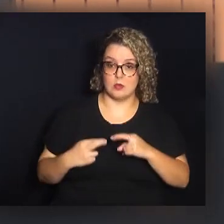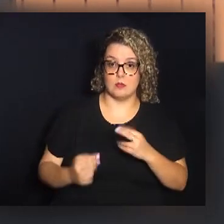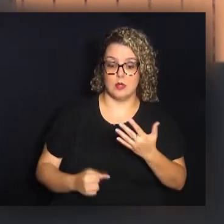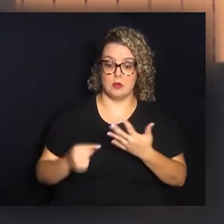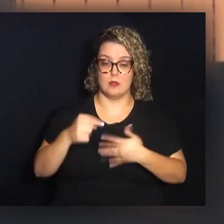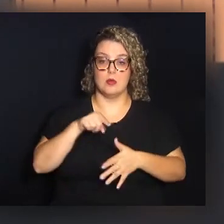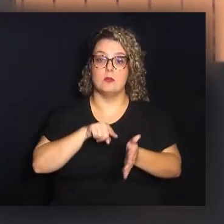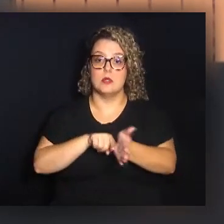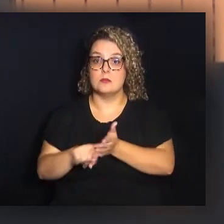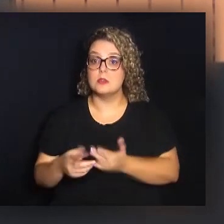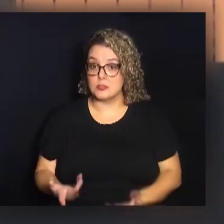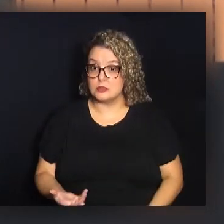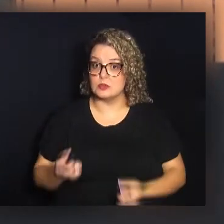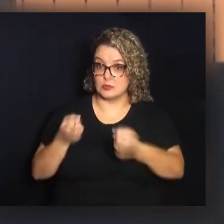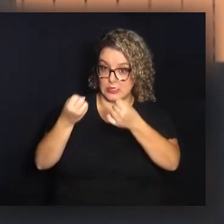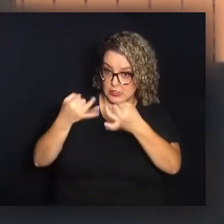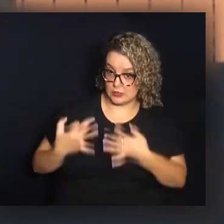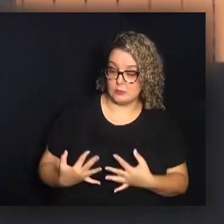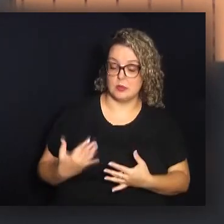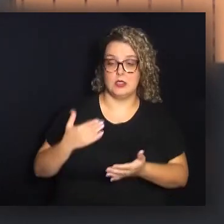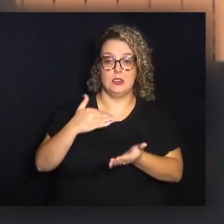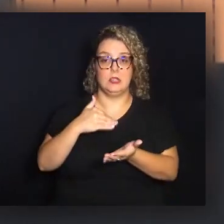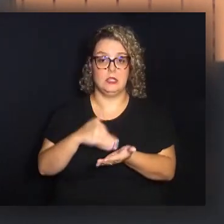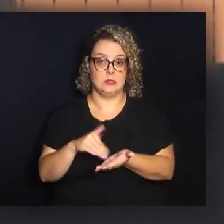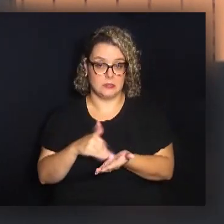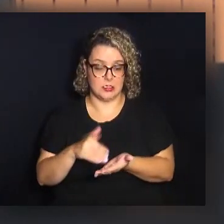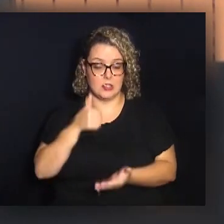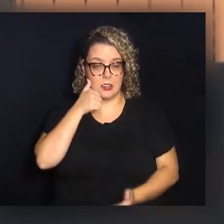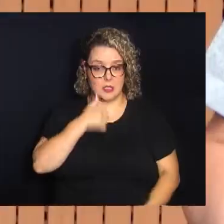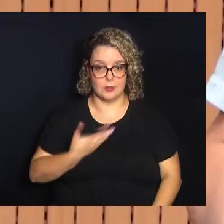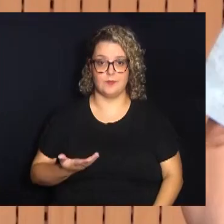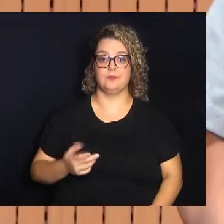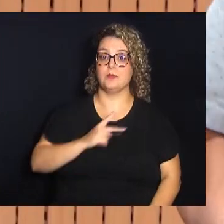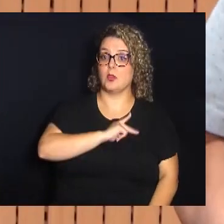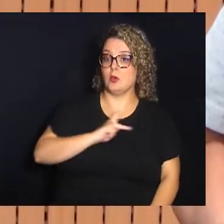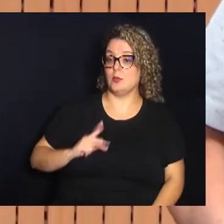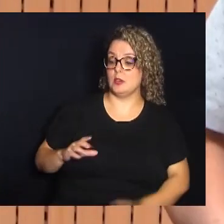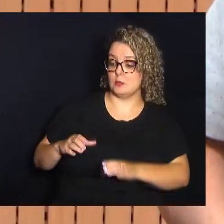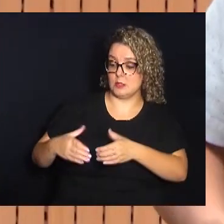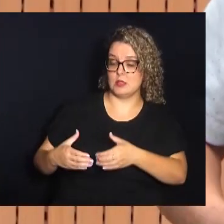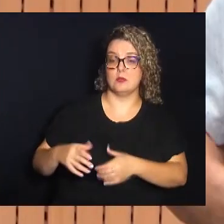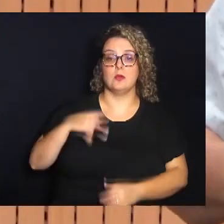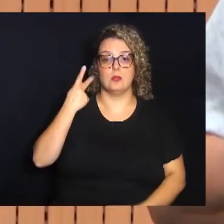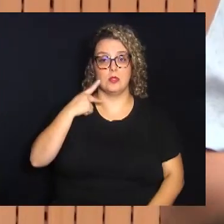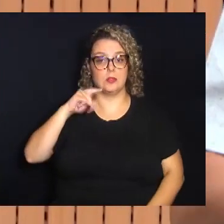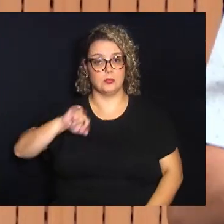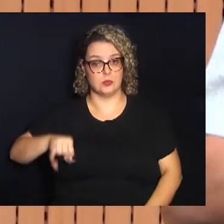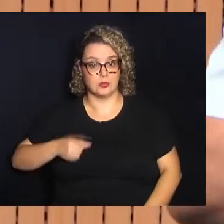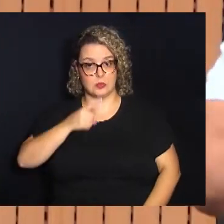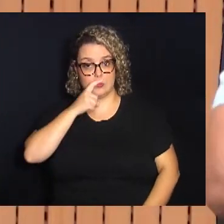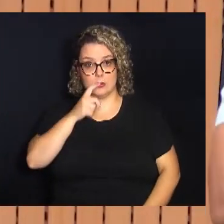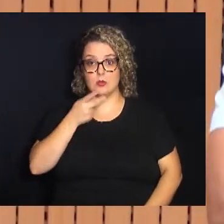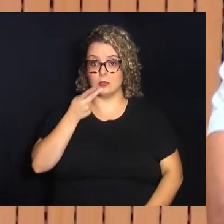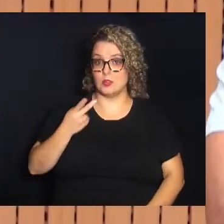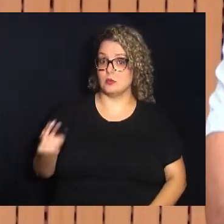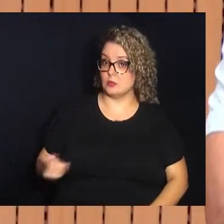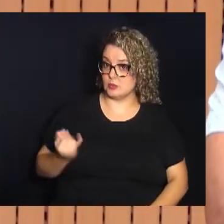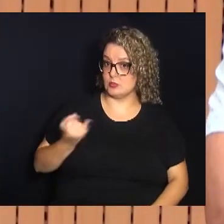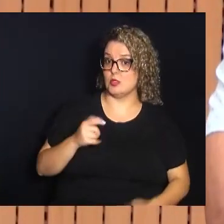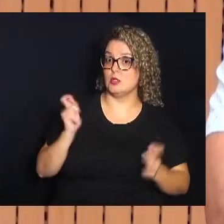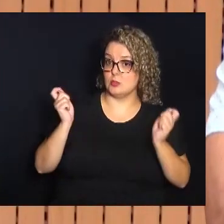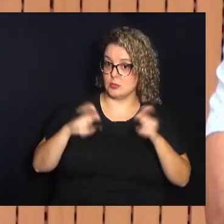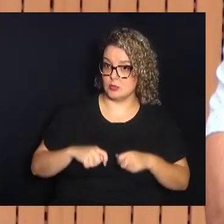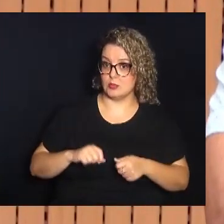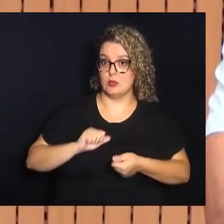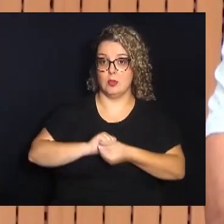levantaram alguns questionamentos que foram esclarecidos pela secretária. O presidente da comissão, vereador Jorge Schneider, destacou a